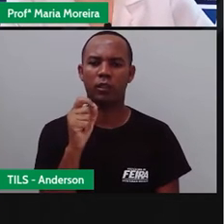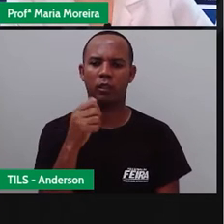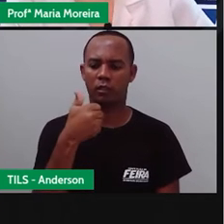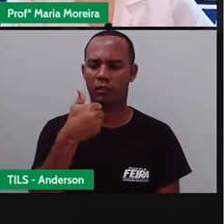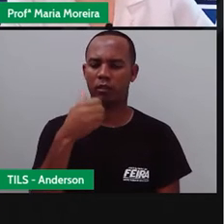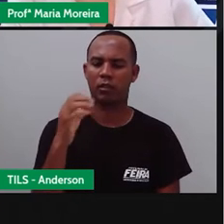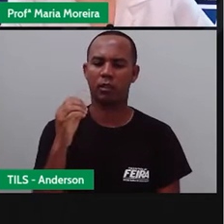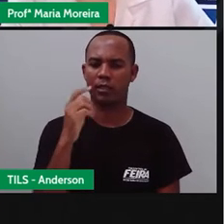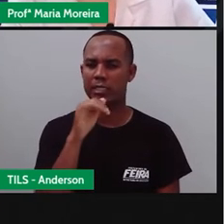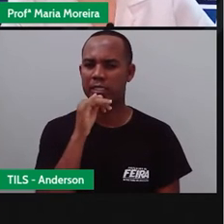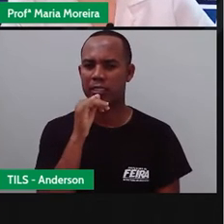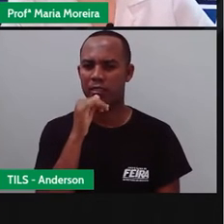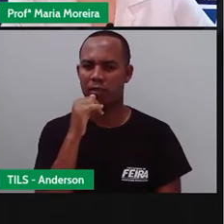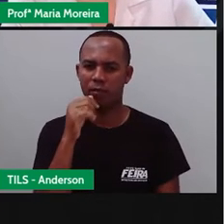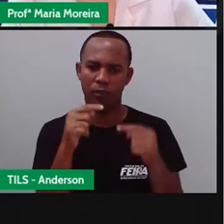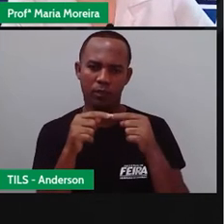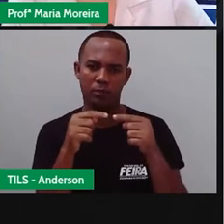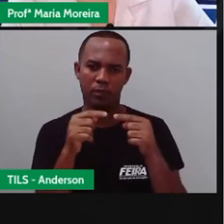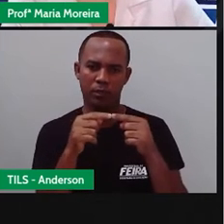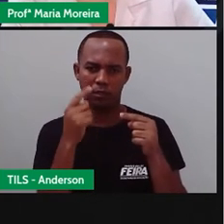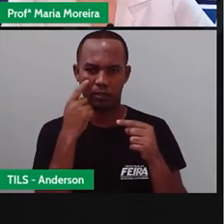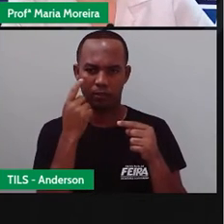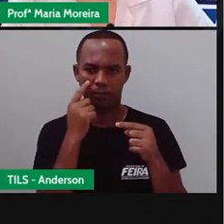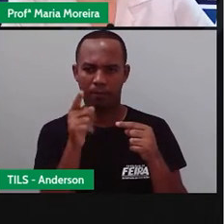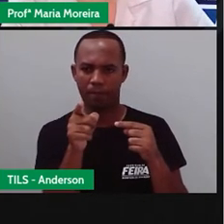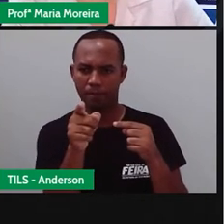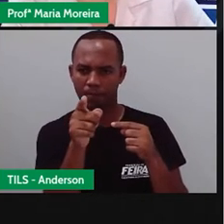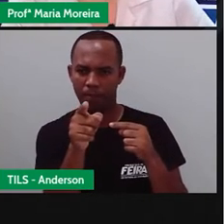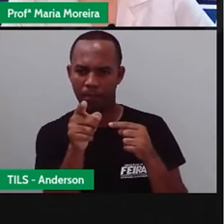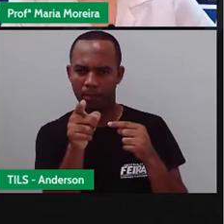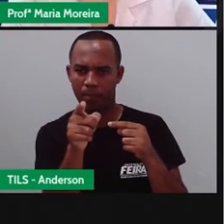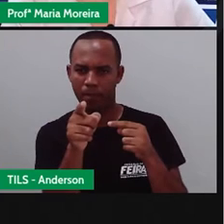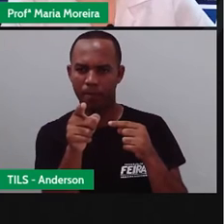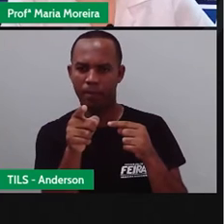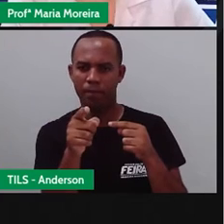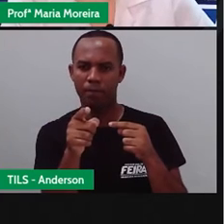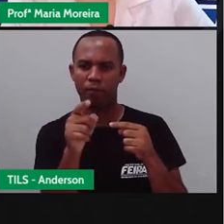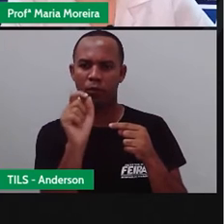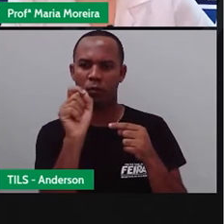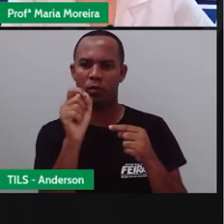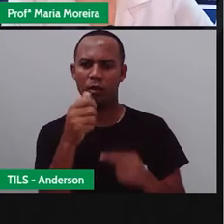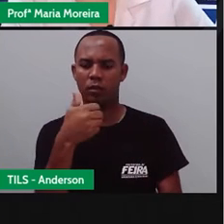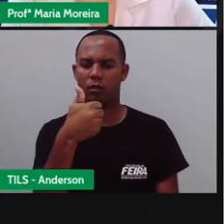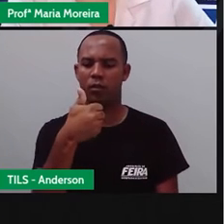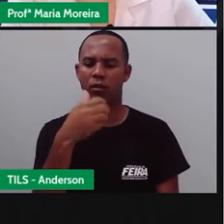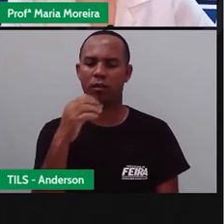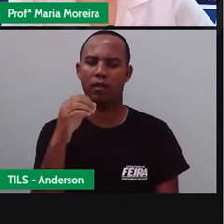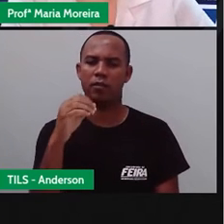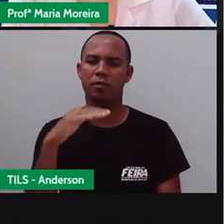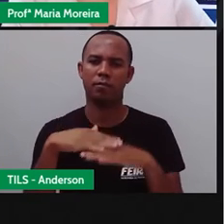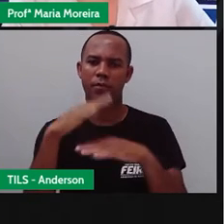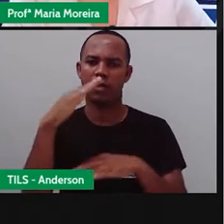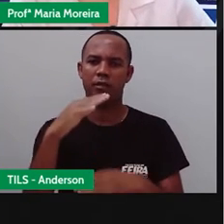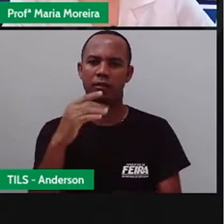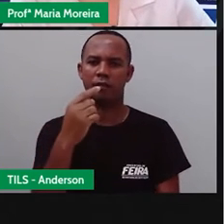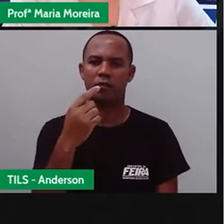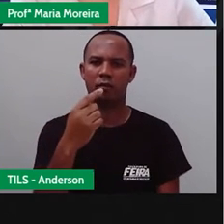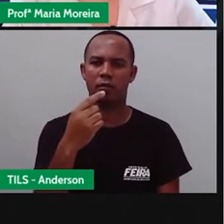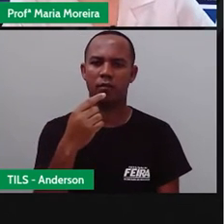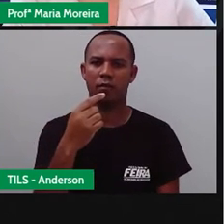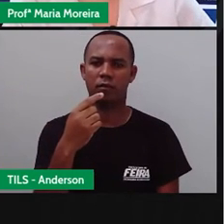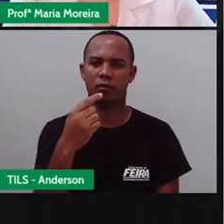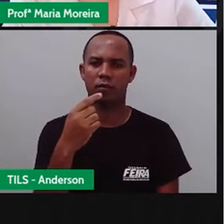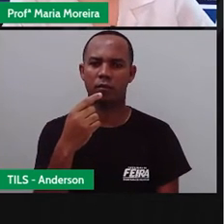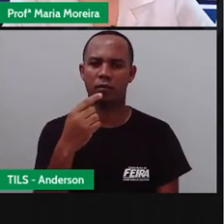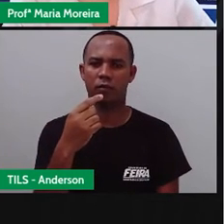coluna imediatamente a sua direita ou seja uma bolinha aqui equivale a 10 bolinhas aqui uma bolinha aqui